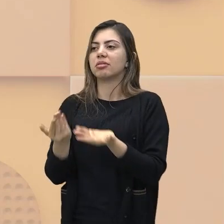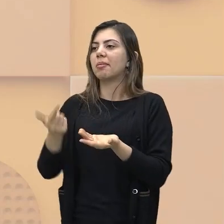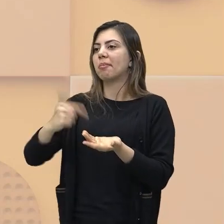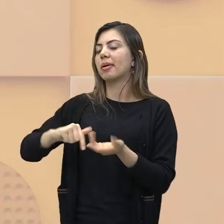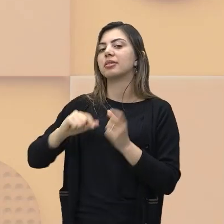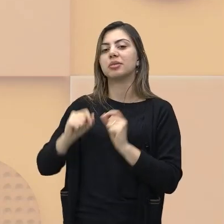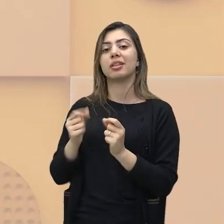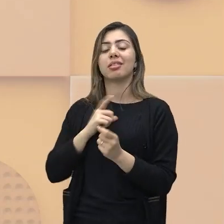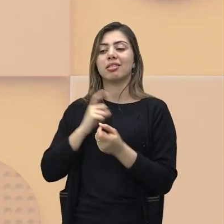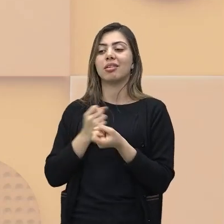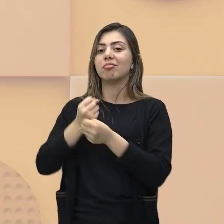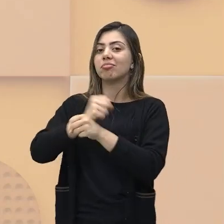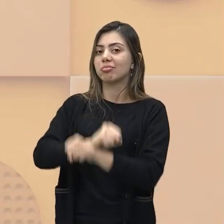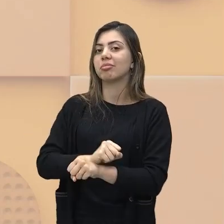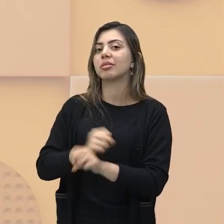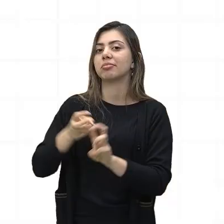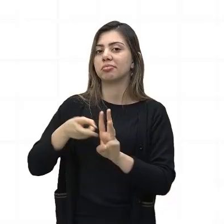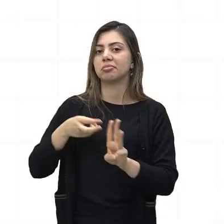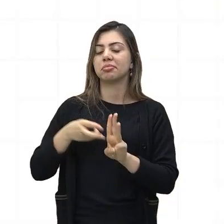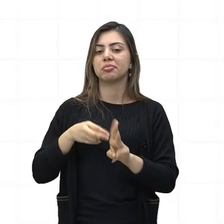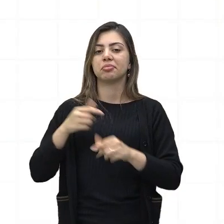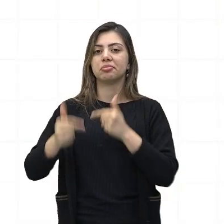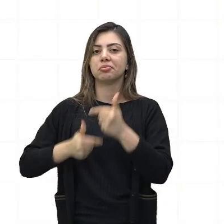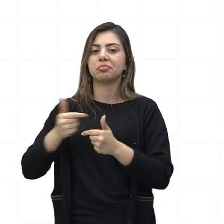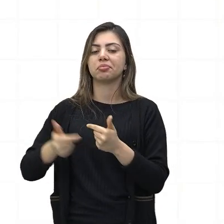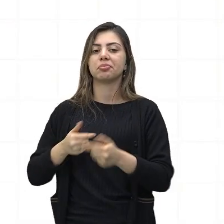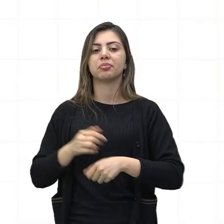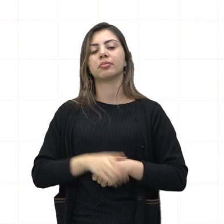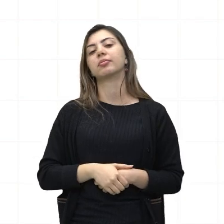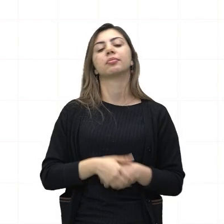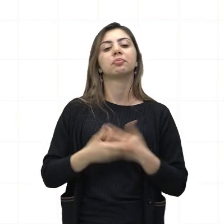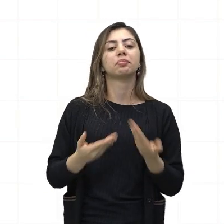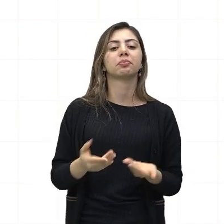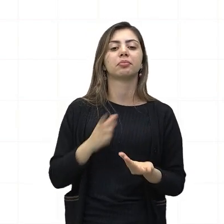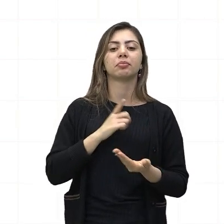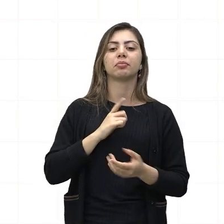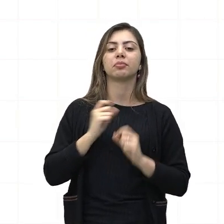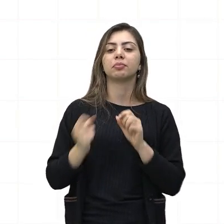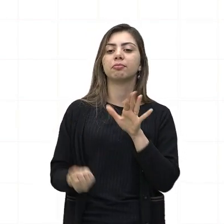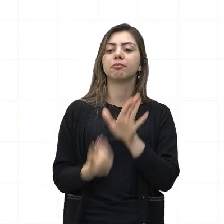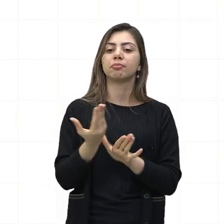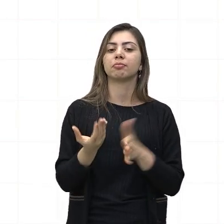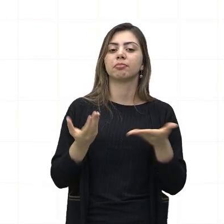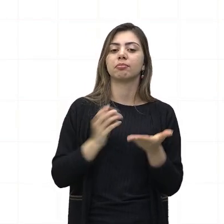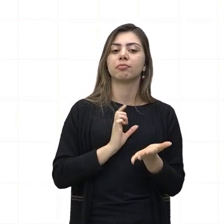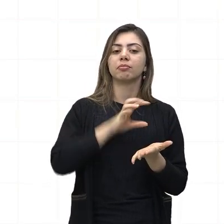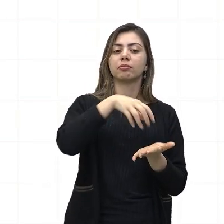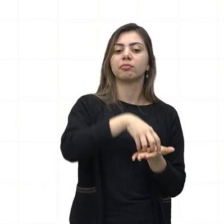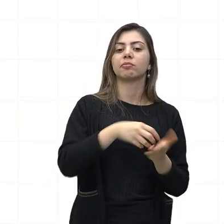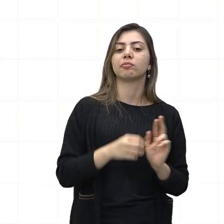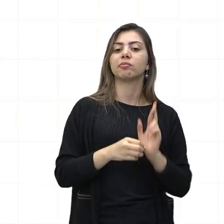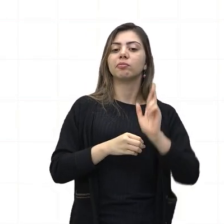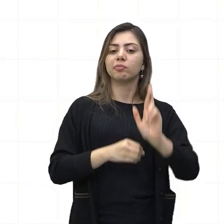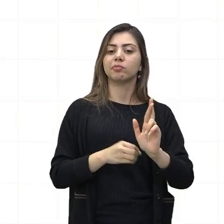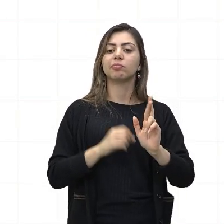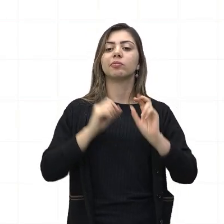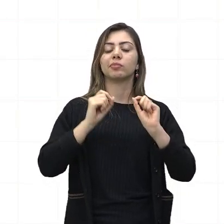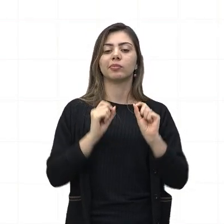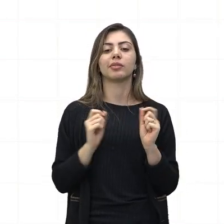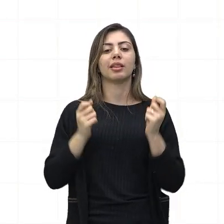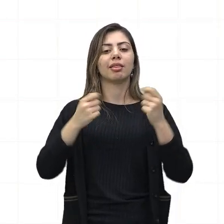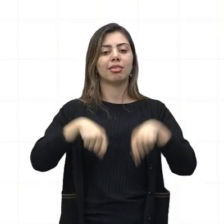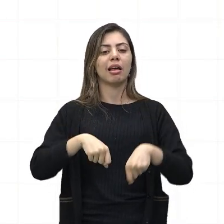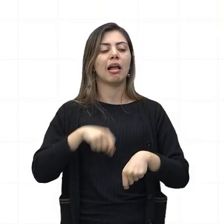de obra indígena, ok? Continuando. Criou o cargo de diretor-geral dos índios, responsável pela